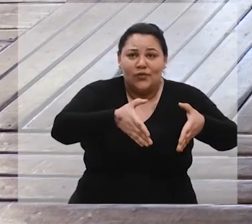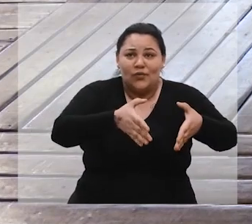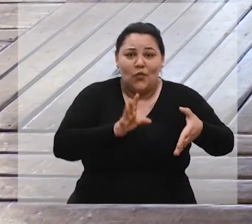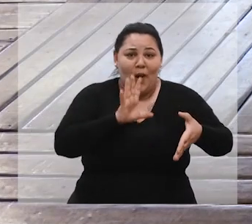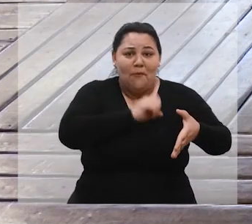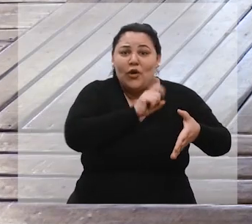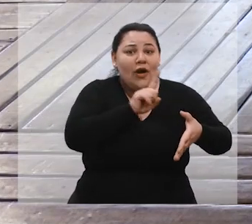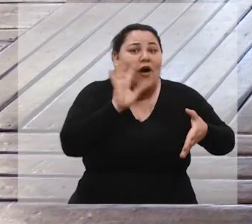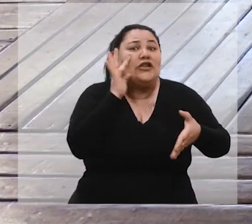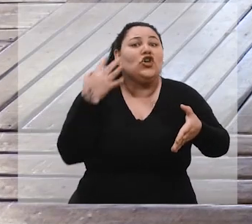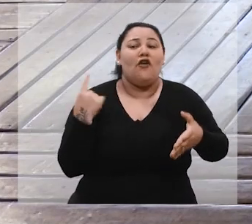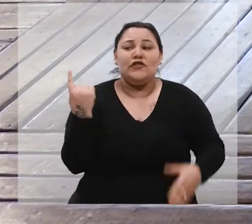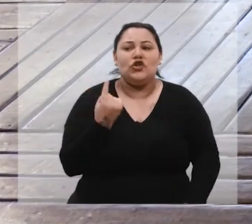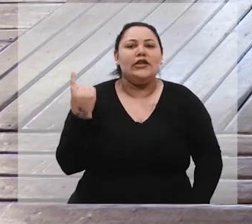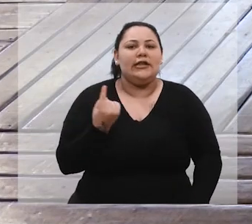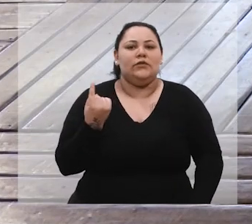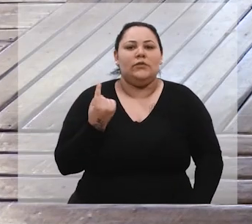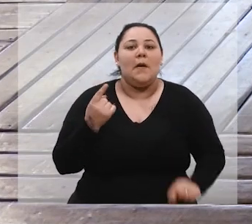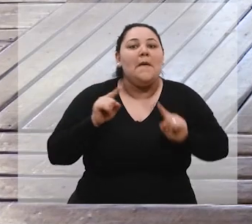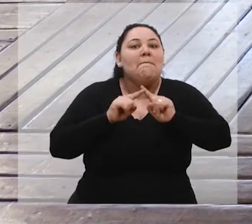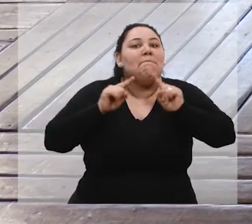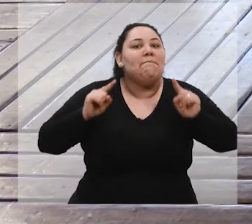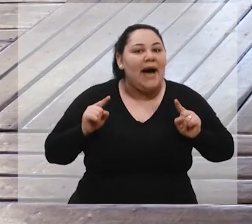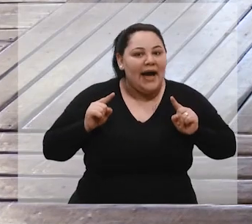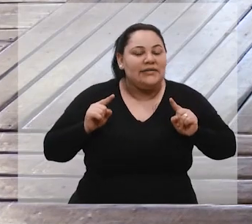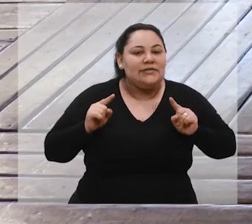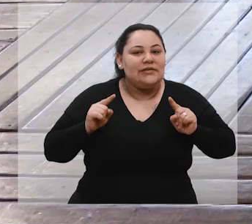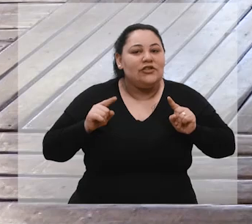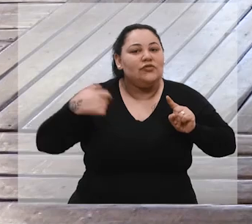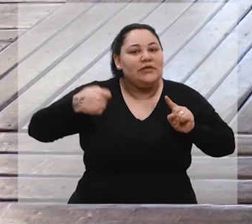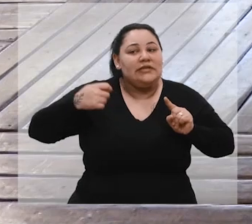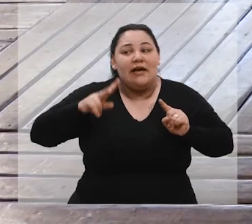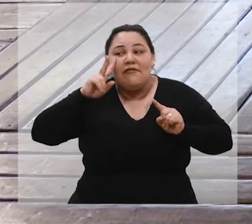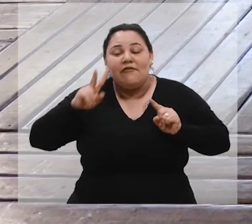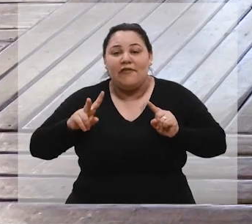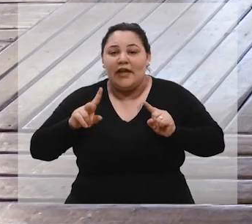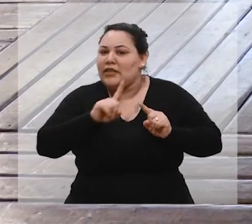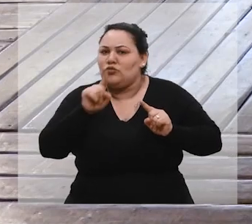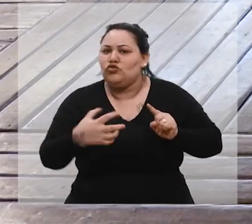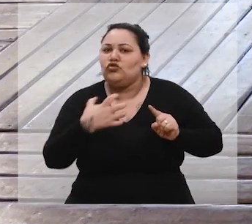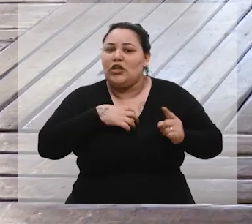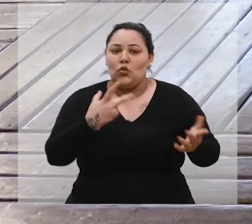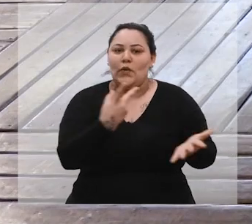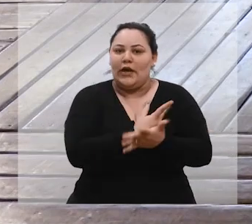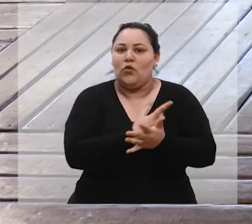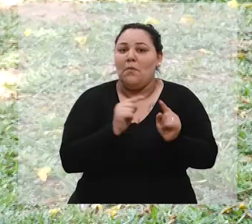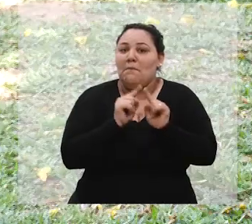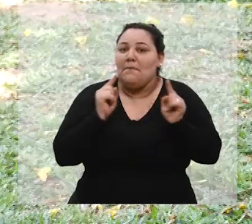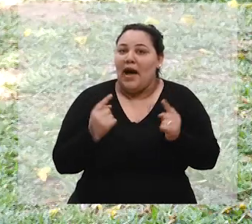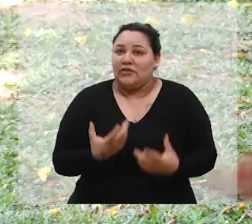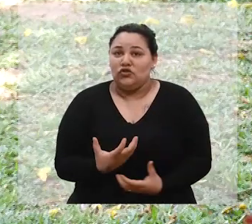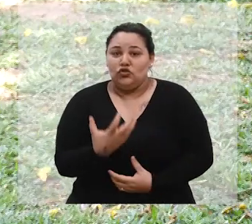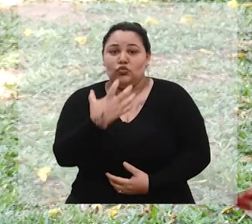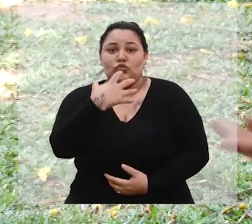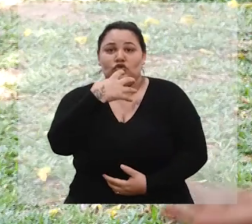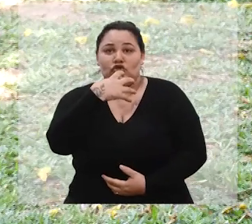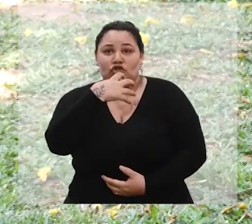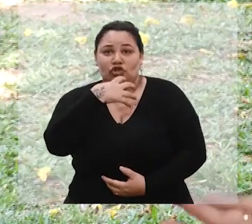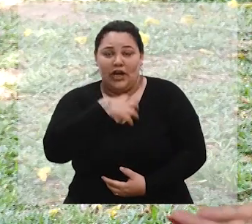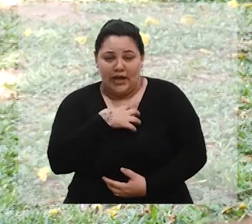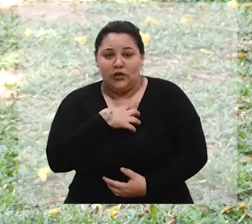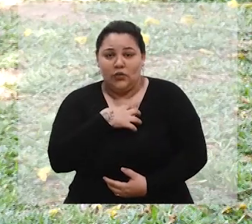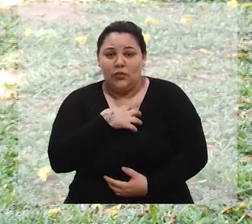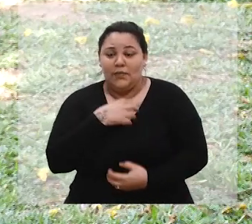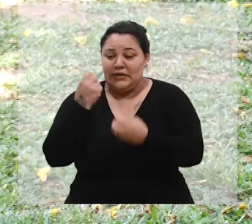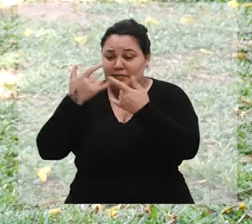não a solidão como um erro, mas como fazendo parte do amor. A gente tem outra modalidade de formato amoroso e uma outra modalidade de formato